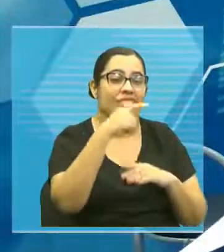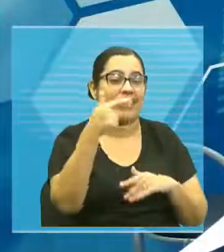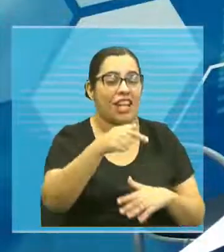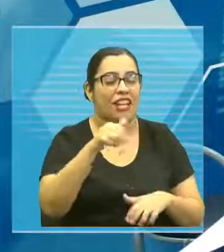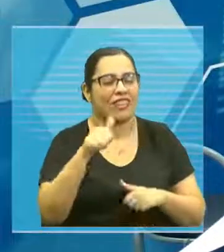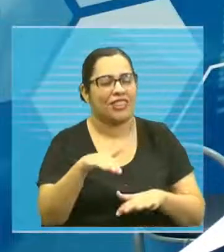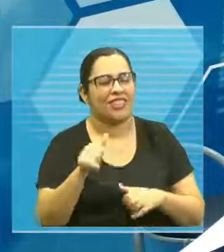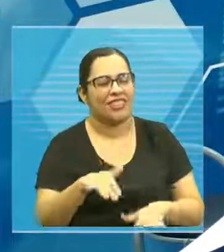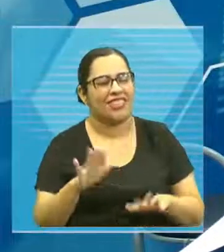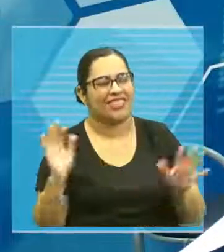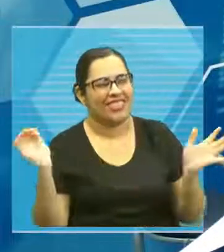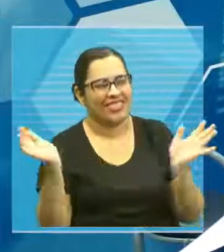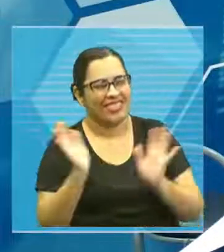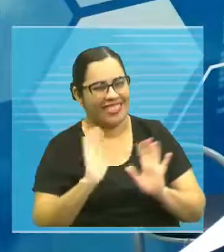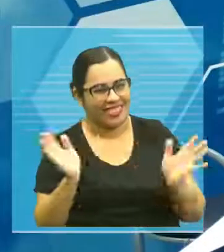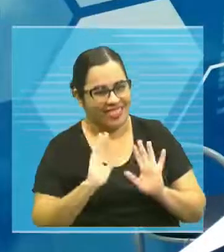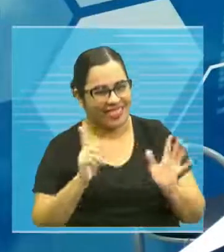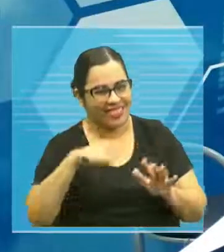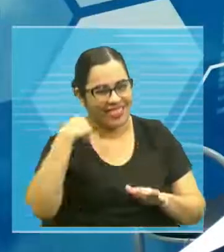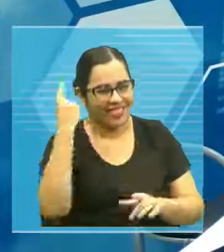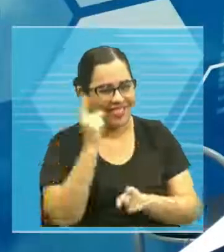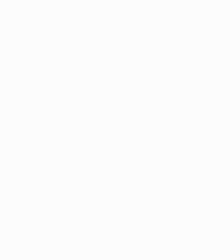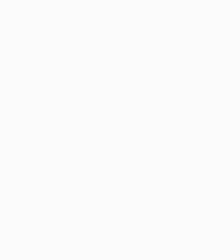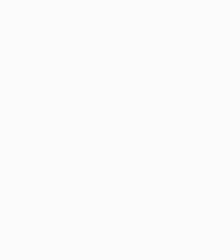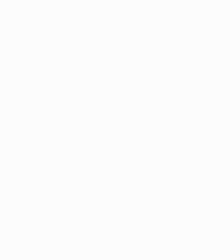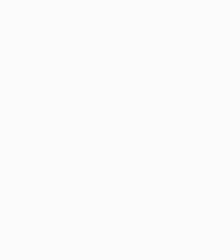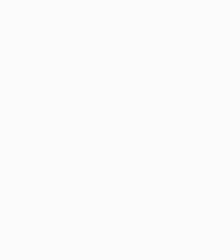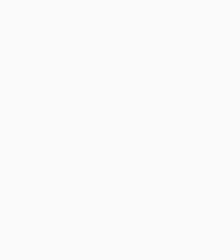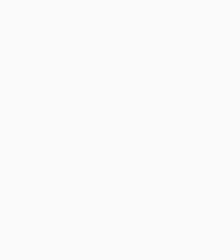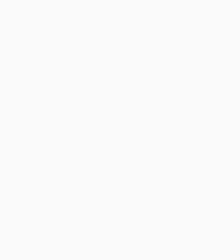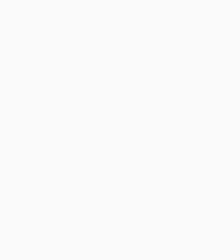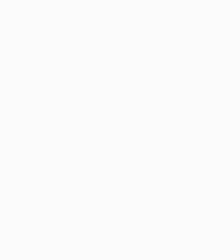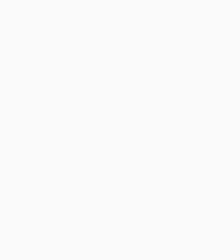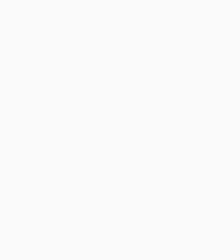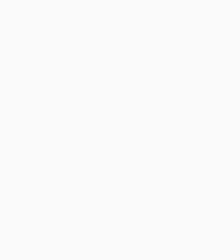Setembro Valeu Sandra Mota até a próxima